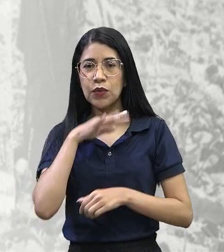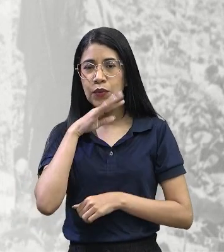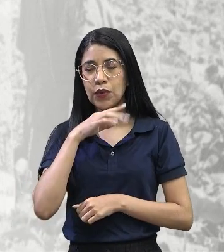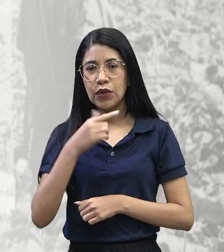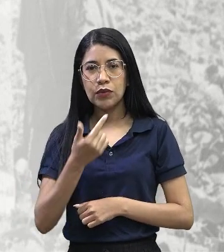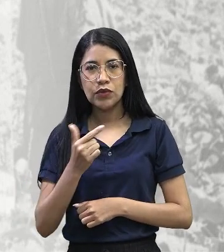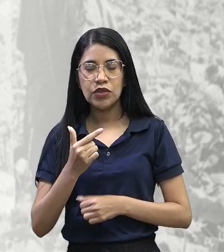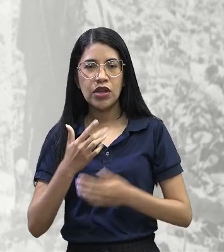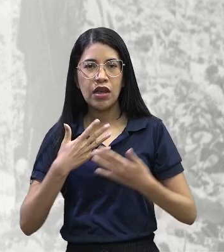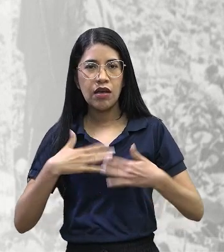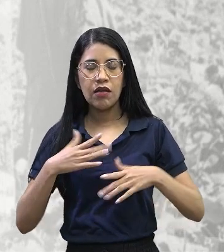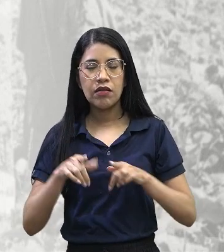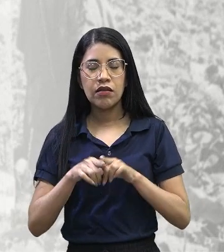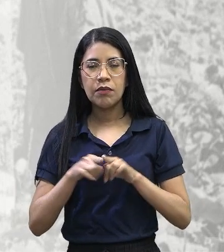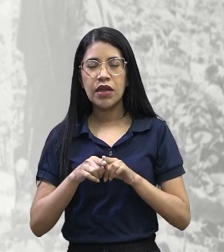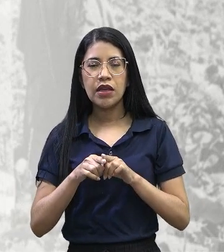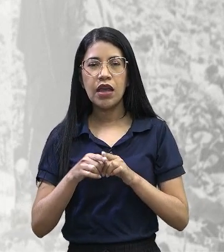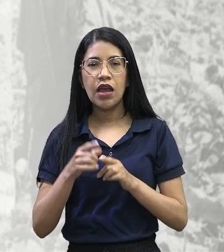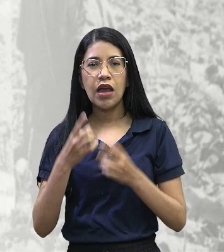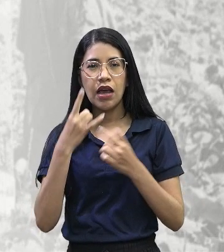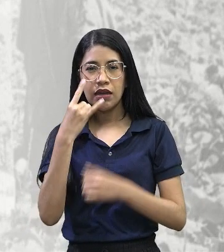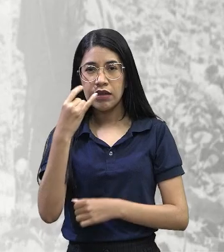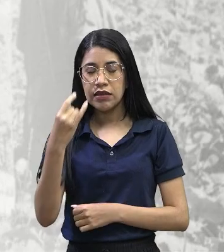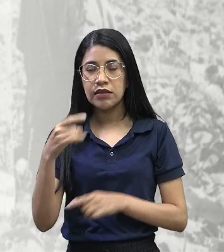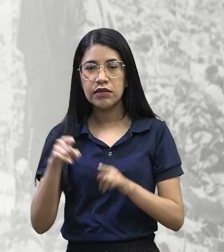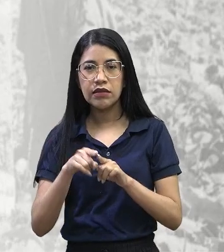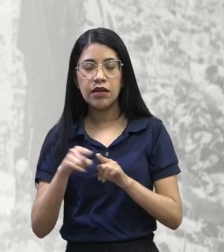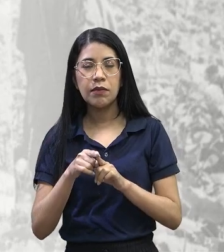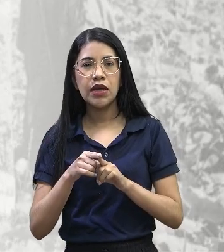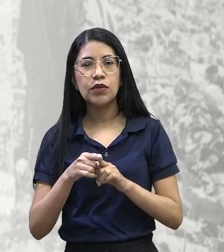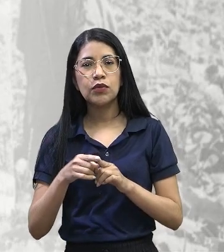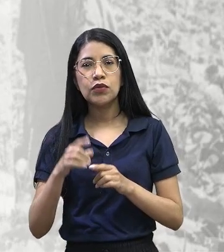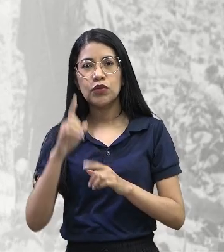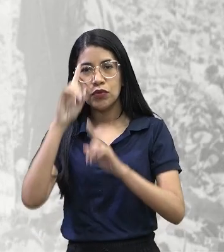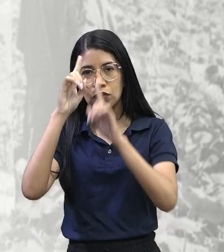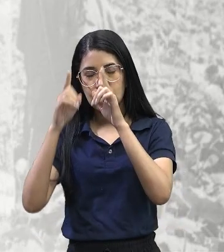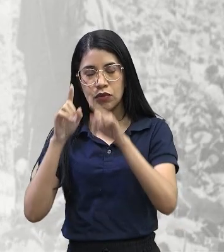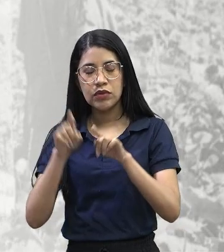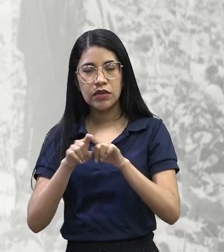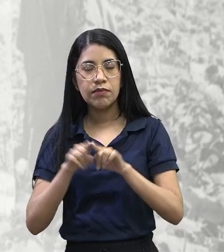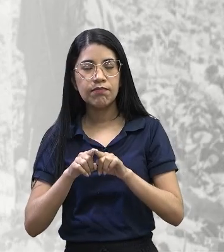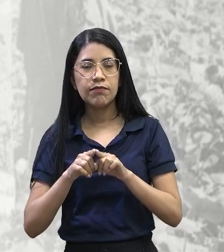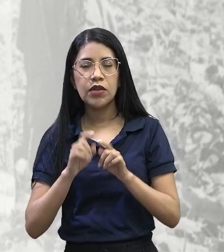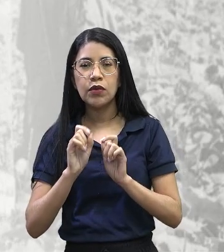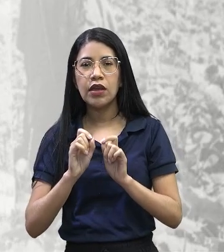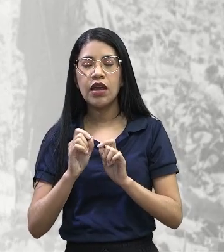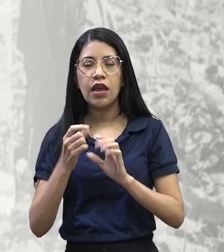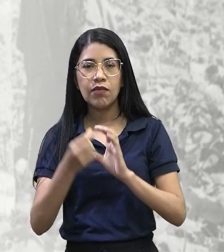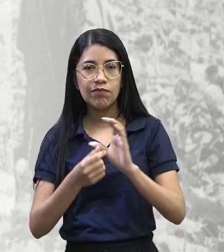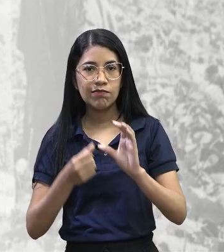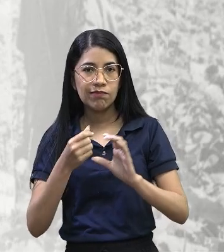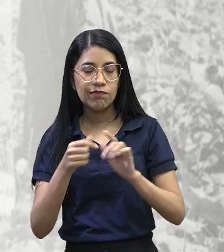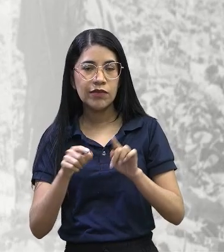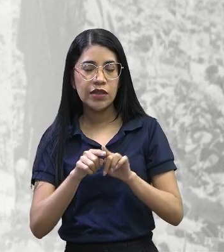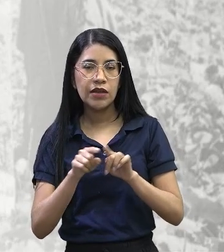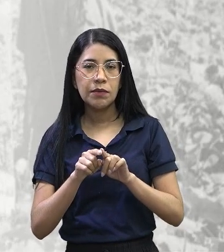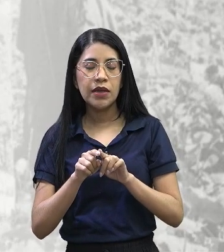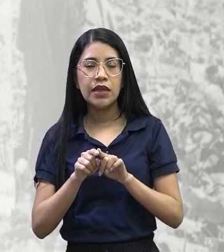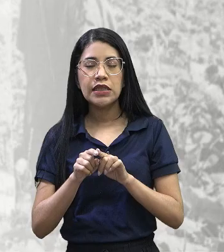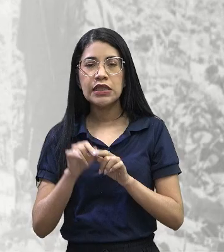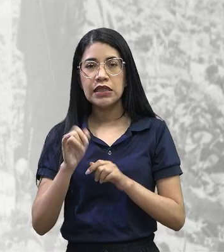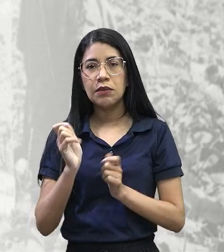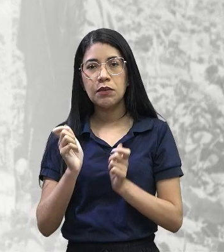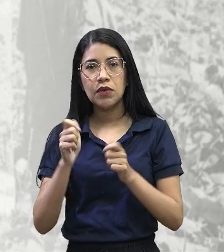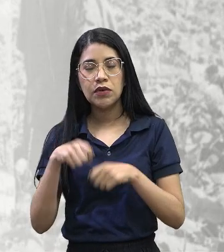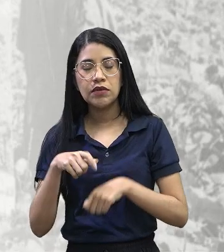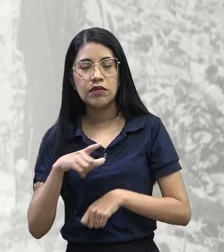a imensa ganância dos coronéis de barranco. Galera, o coronel de barranco era um capitalista. Se o capitalista